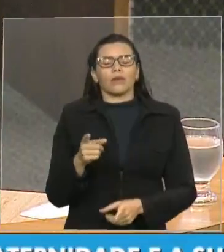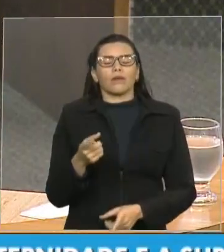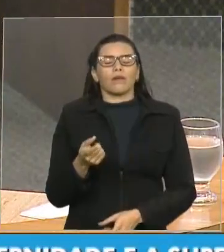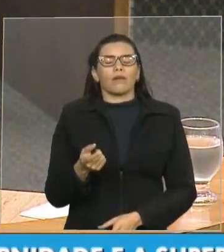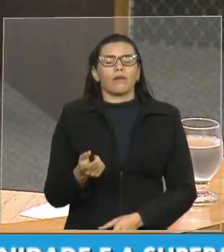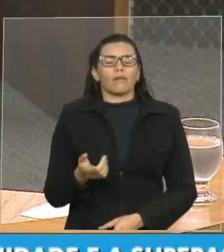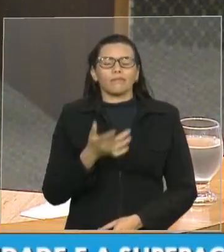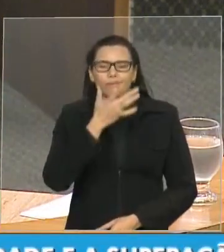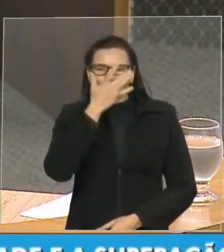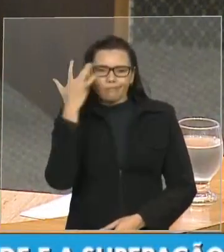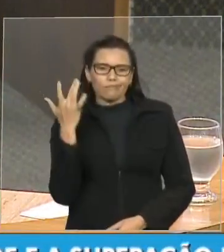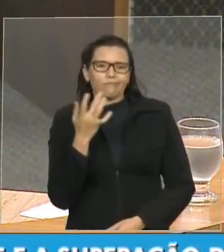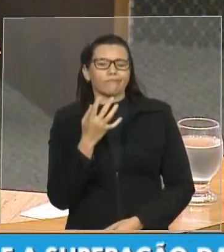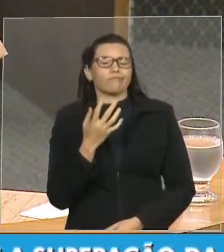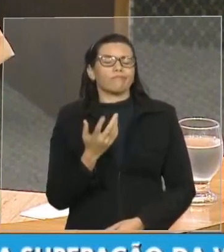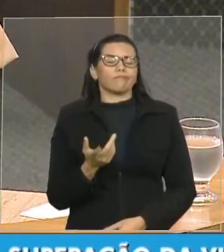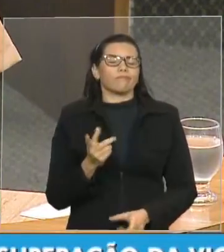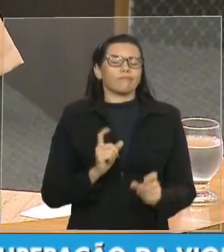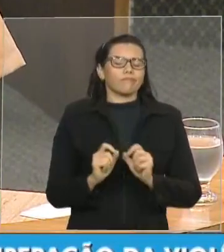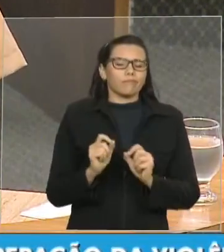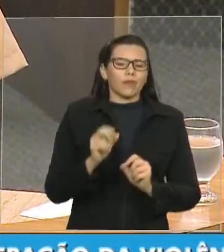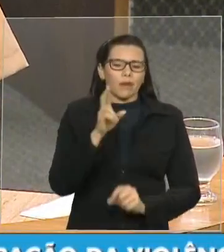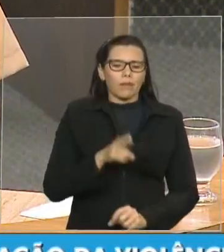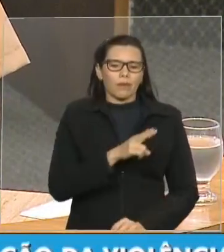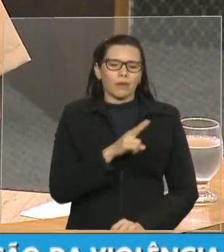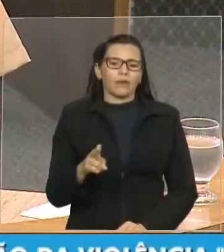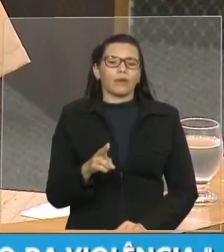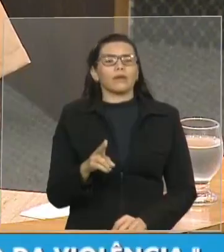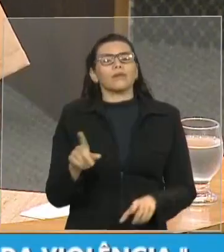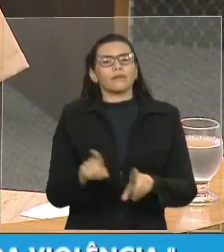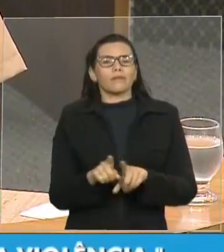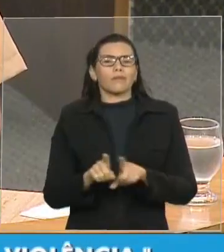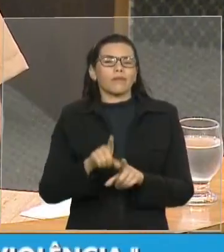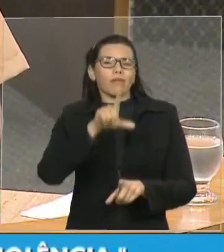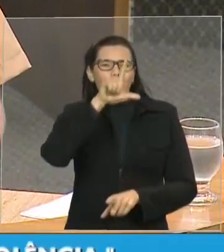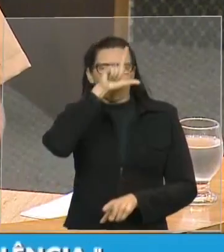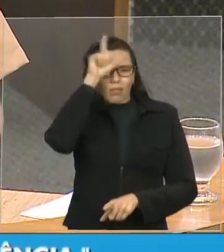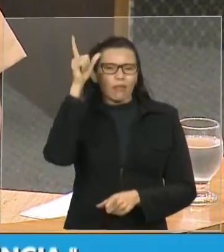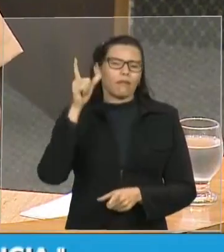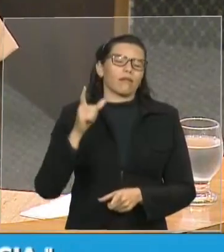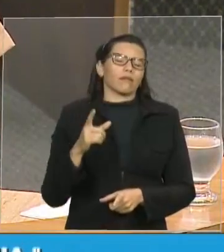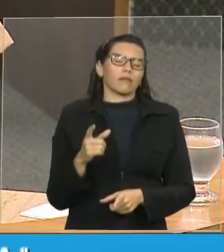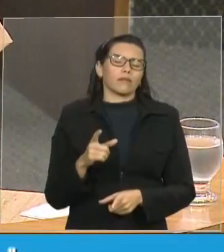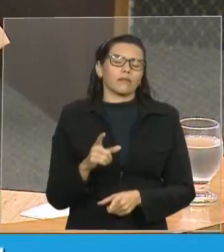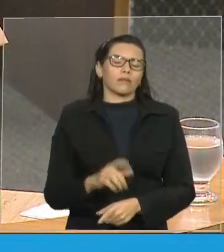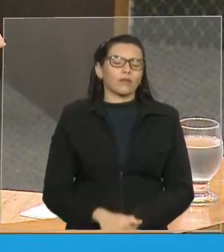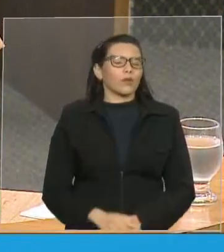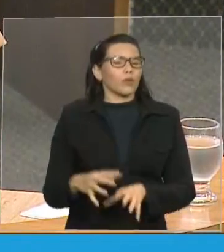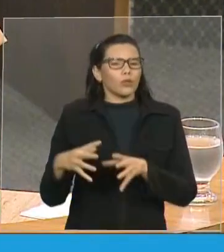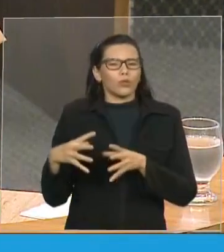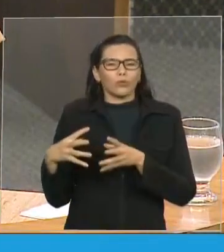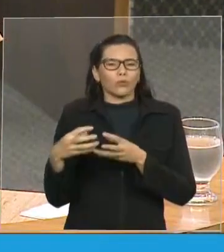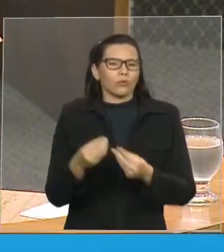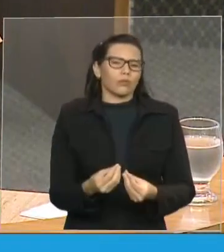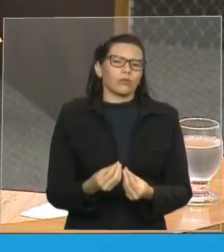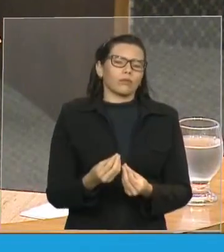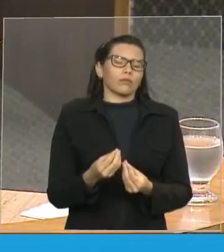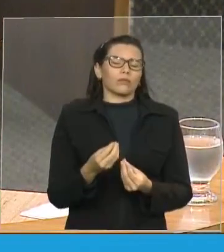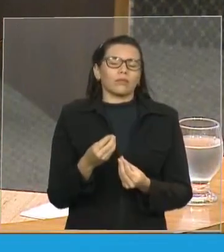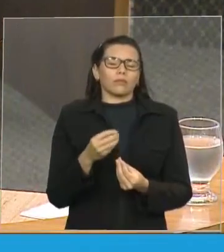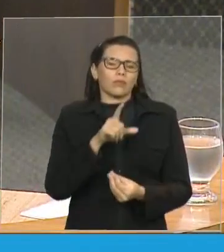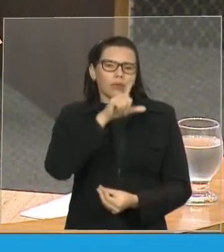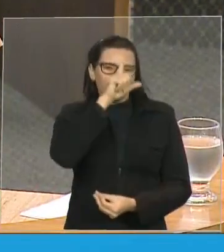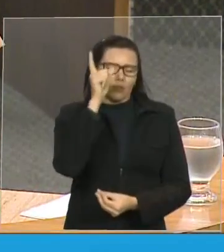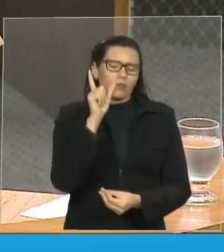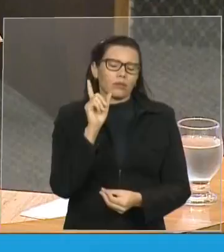nossas pastorais, ministérios, movimentos, todo o povo de Deus organizado. Cumprimento, dando um